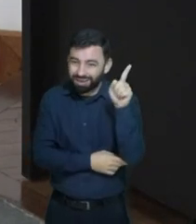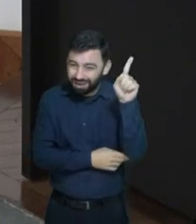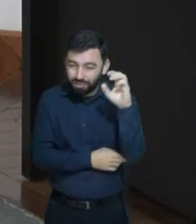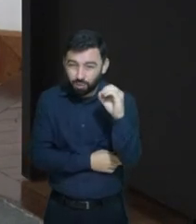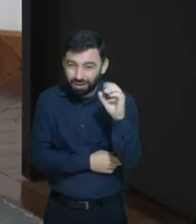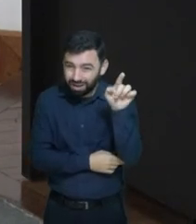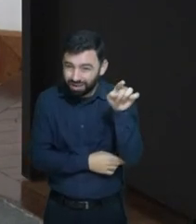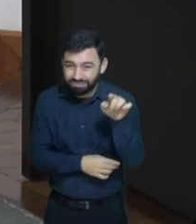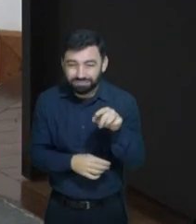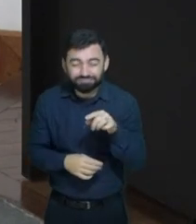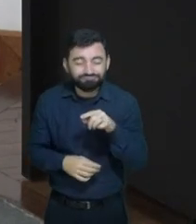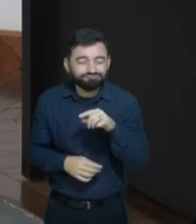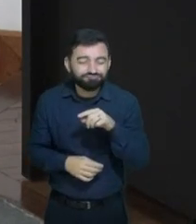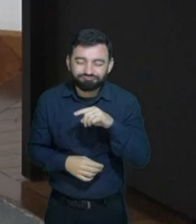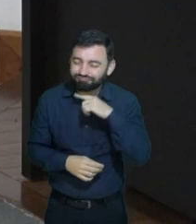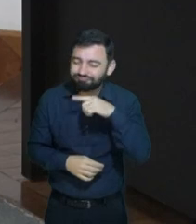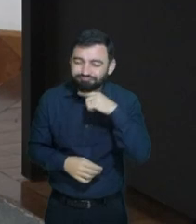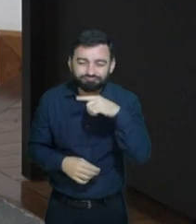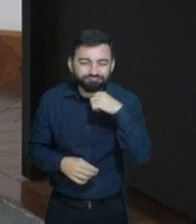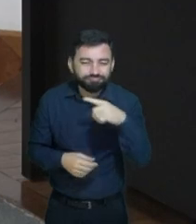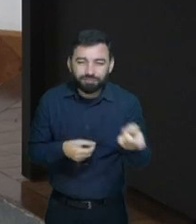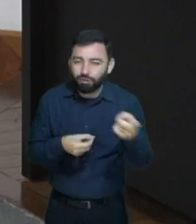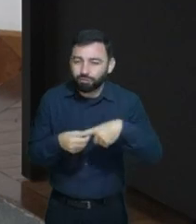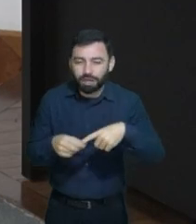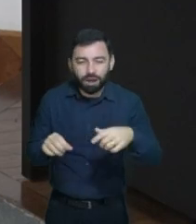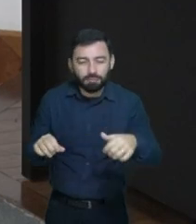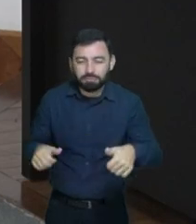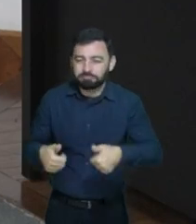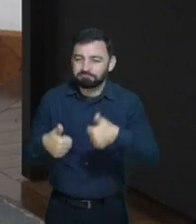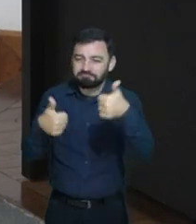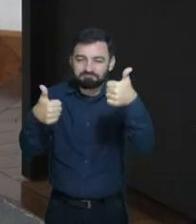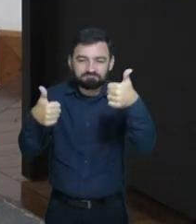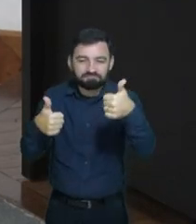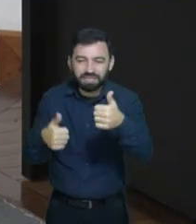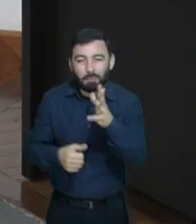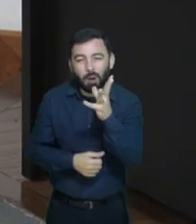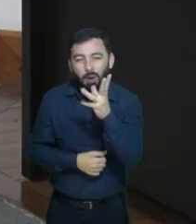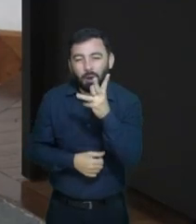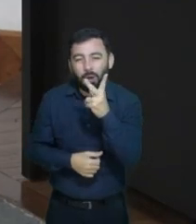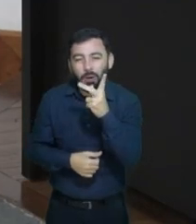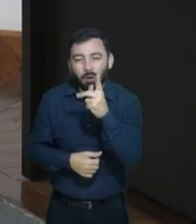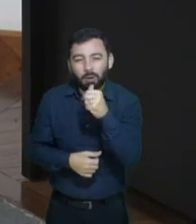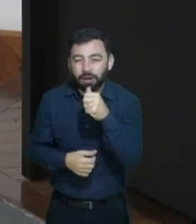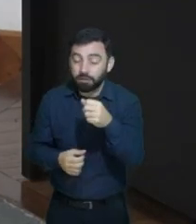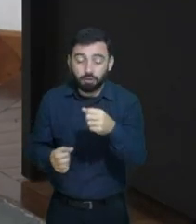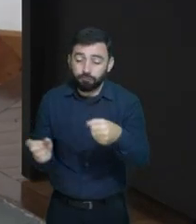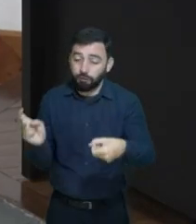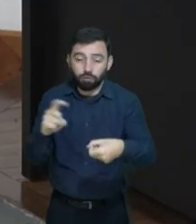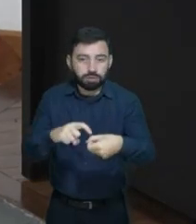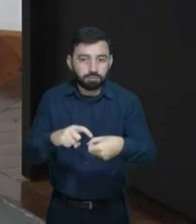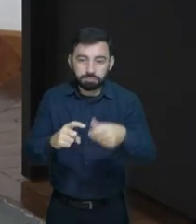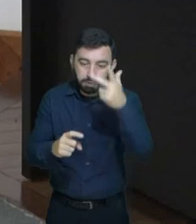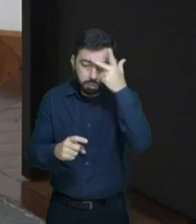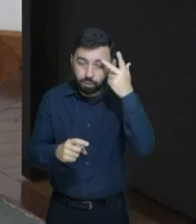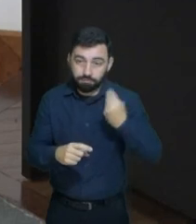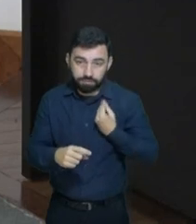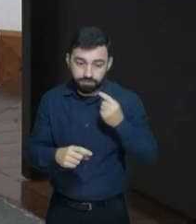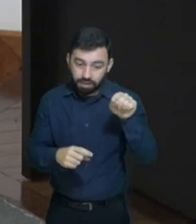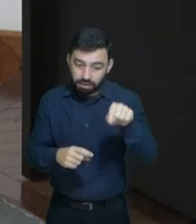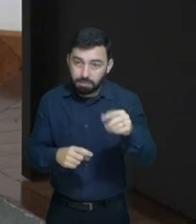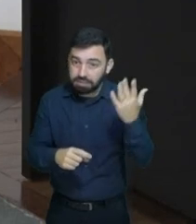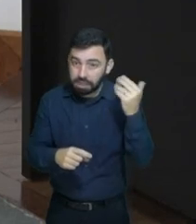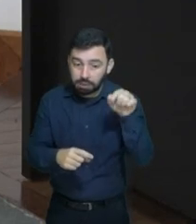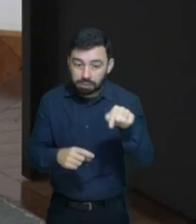vai se recuperar. Ou vai demorar muito para se recuperar disso. Já ouvi várias pessoas locais falando que não vão mais morar, que já estão pensando em ir embora